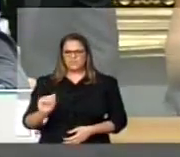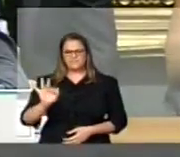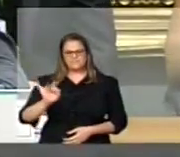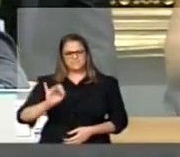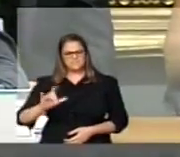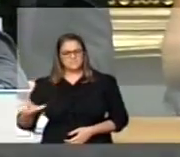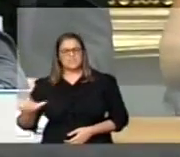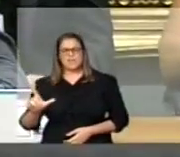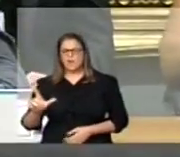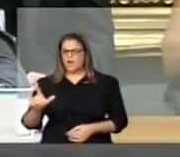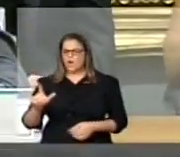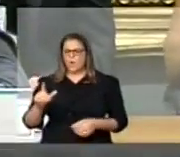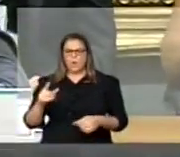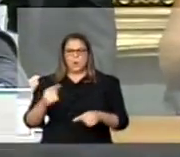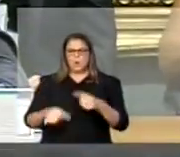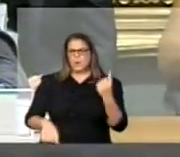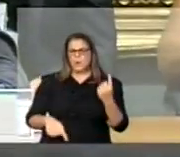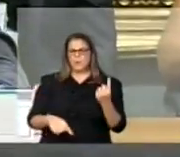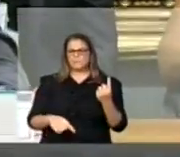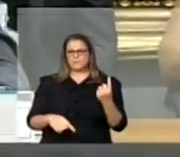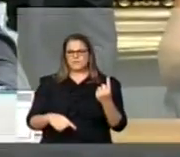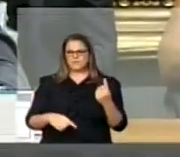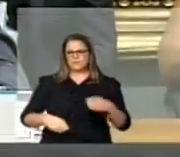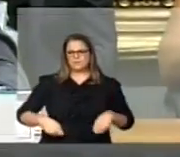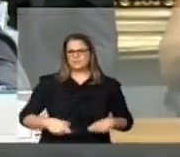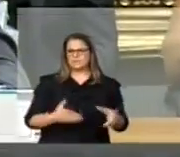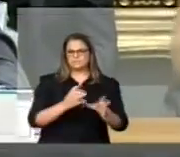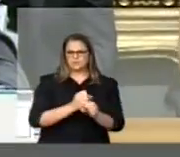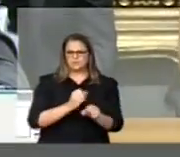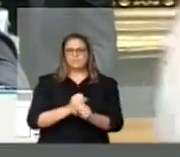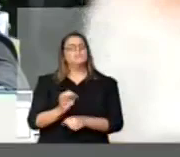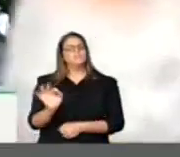são duas coisas distintas.